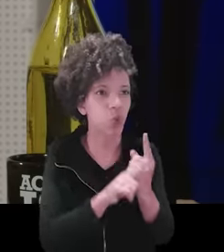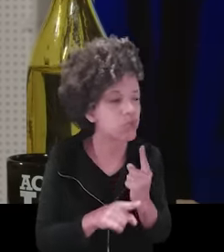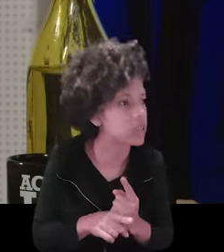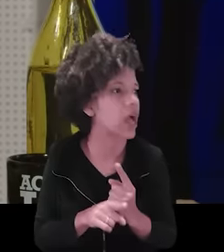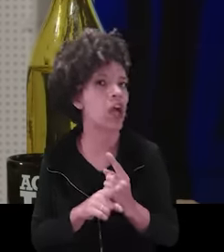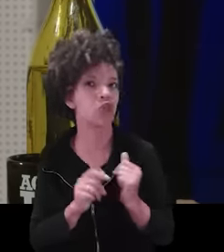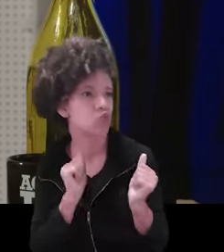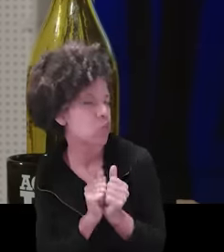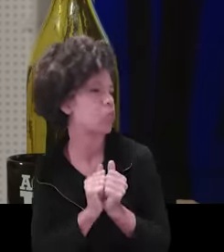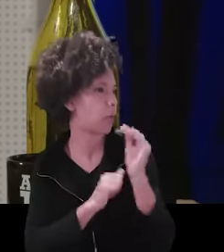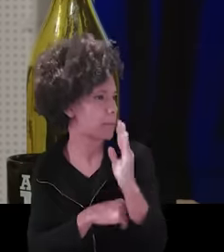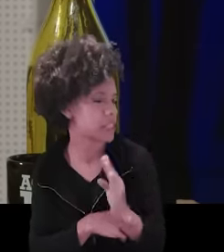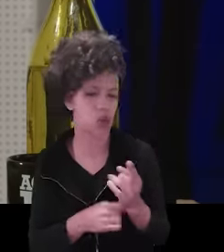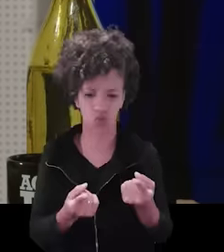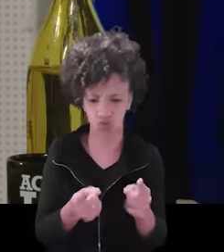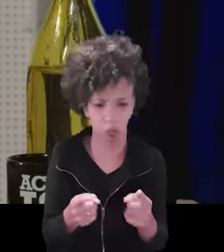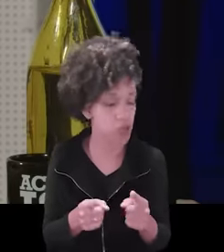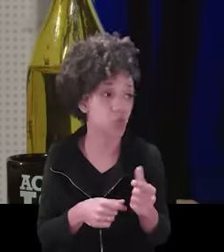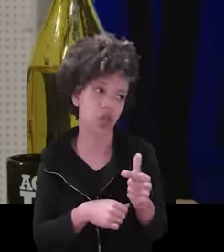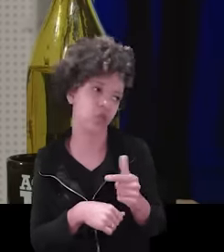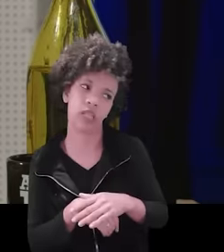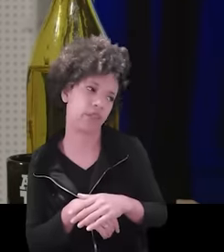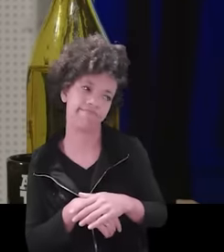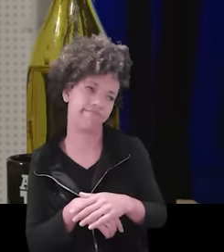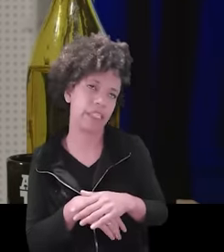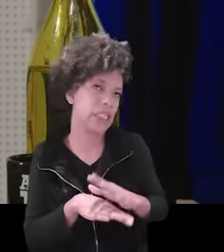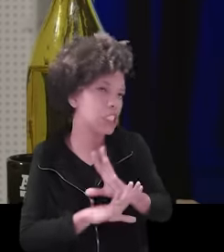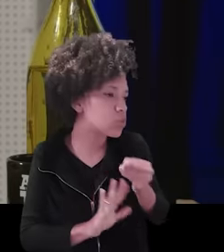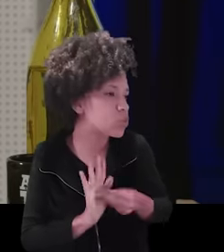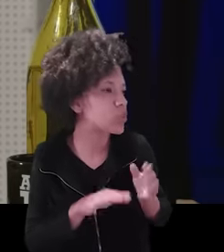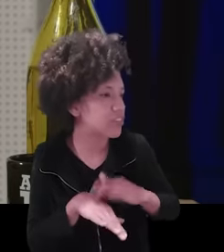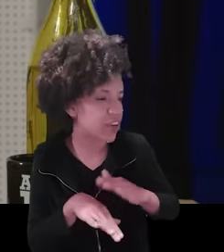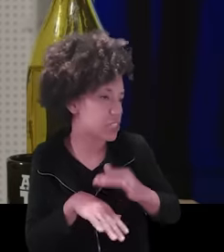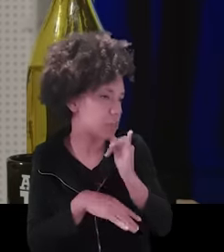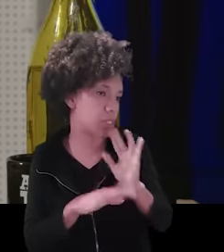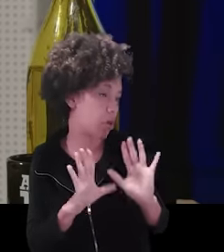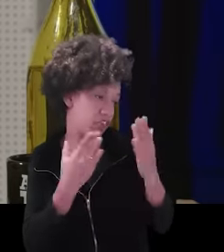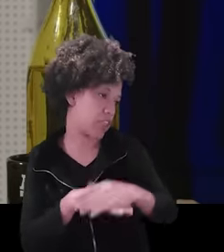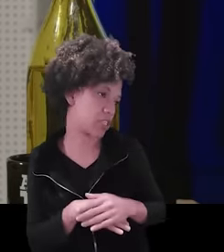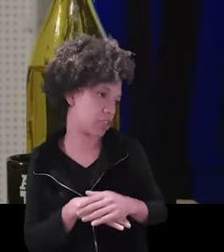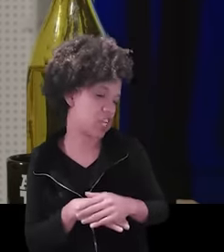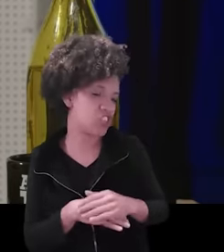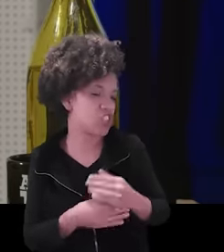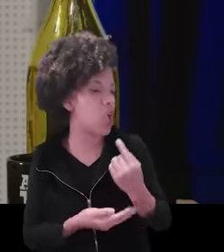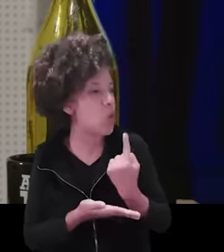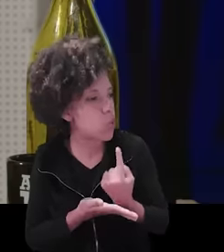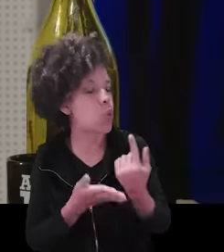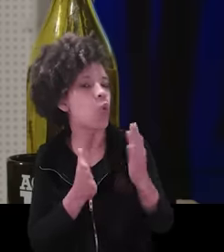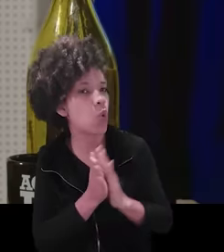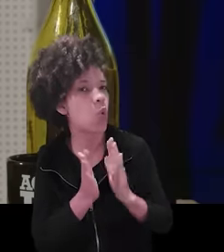necessidade de estar com brasileiro de estar fazendo churrasco eles não tem muito isso e tudo que eles fazem por exemplo uma festa de